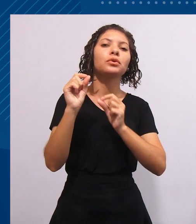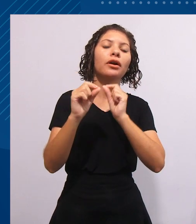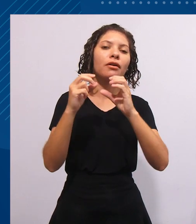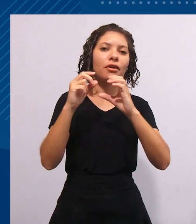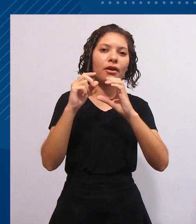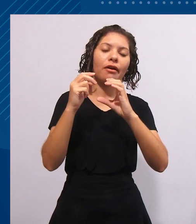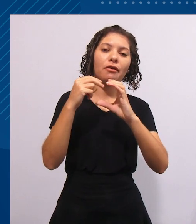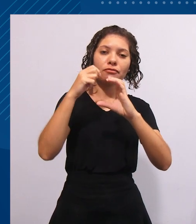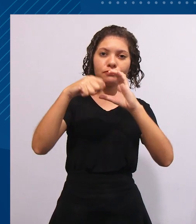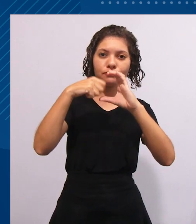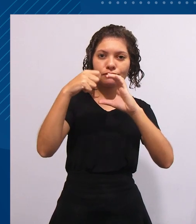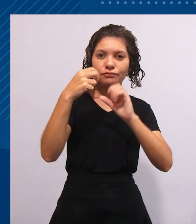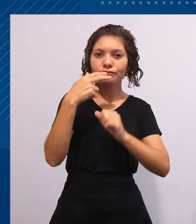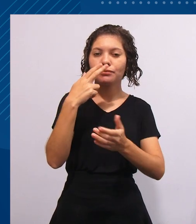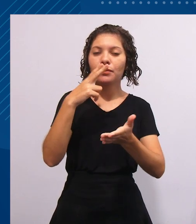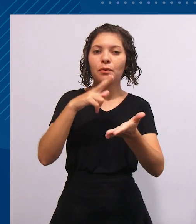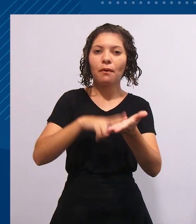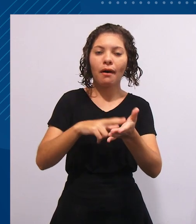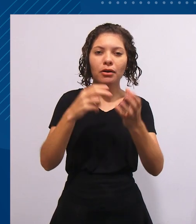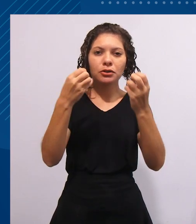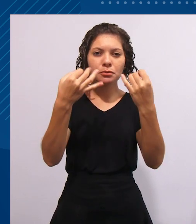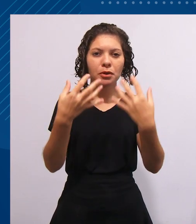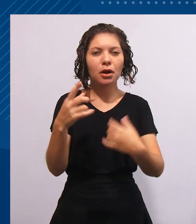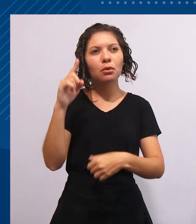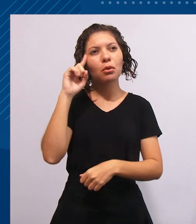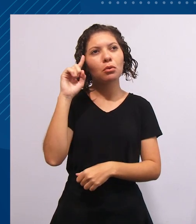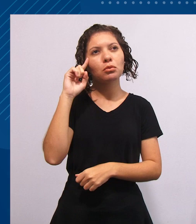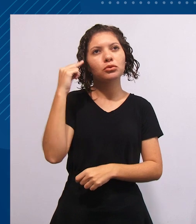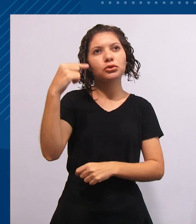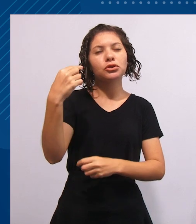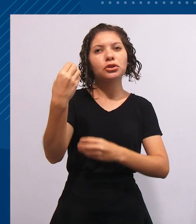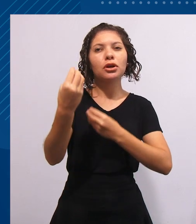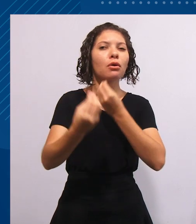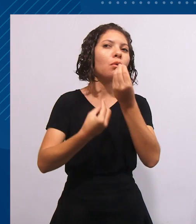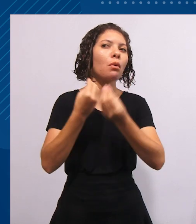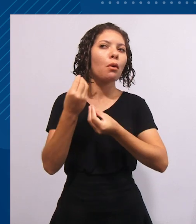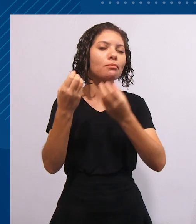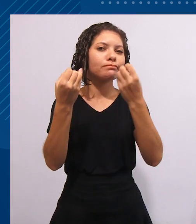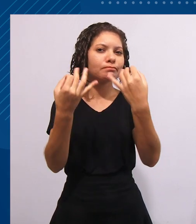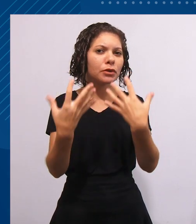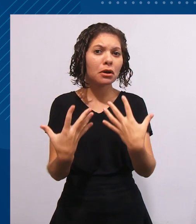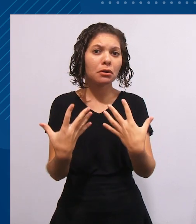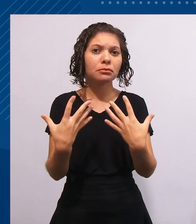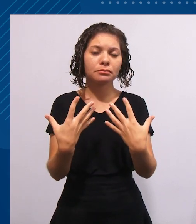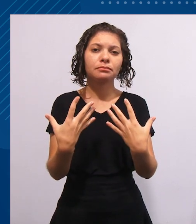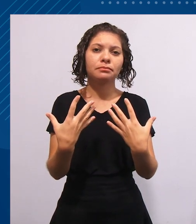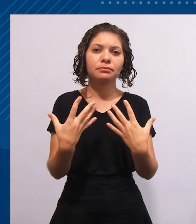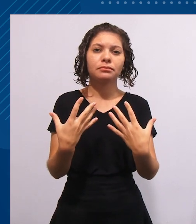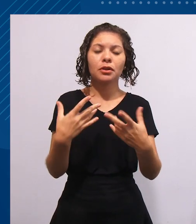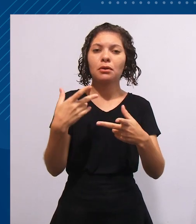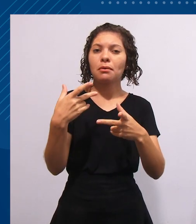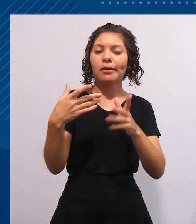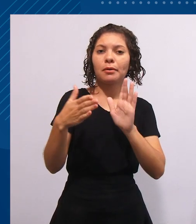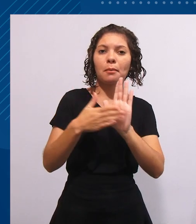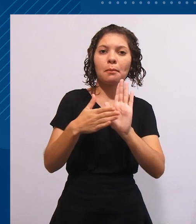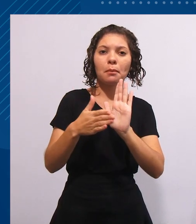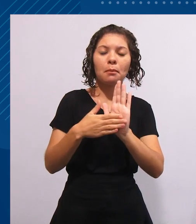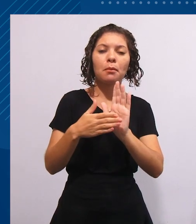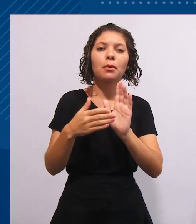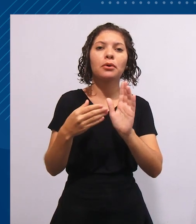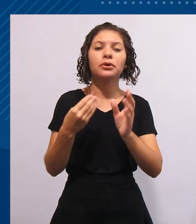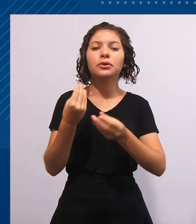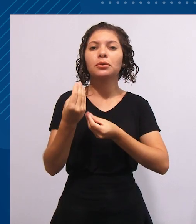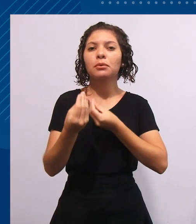as suas incertezas as suas inseguranças não é e é uma proposta que foi materializada por meio dessa proposta das videoc